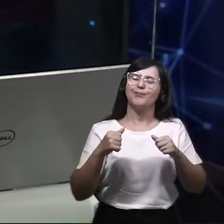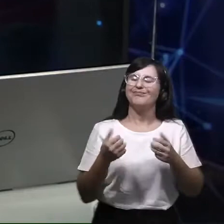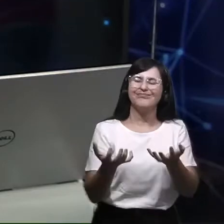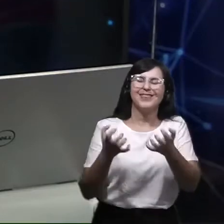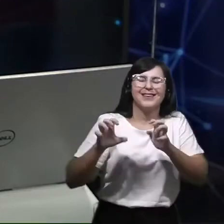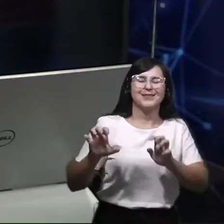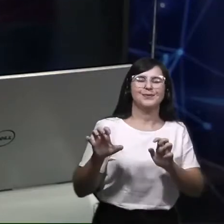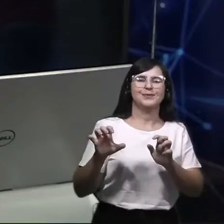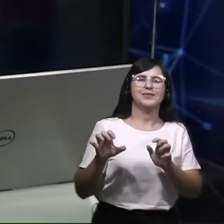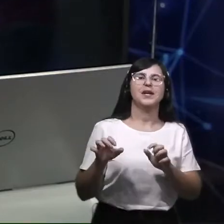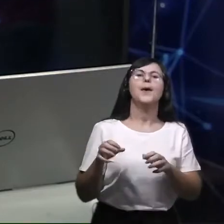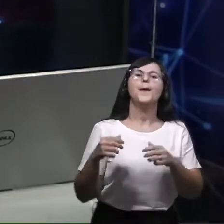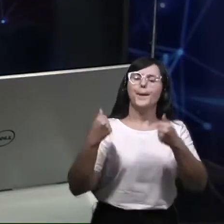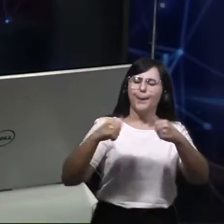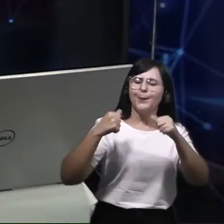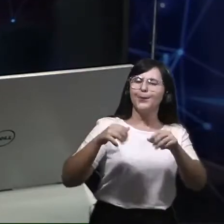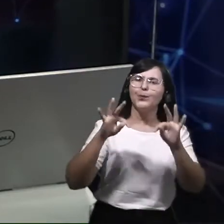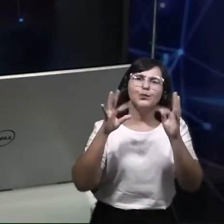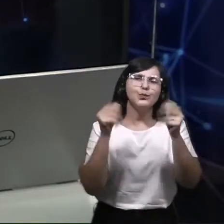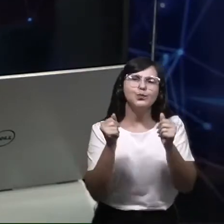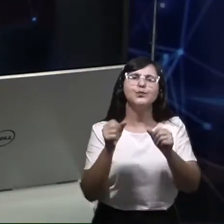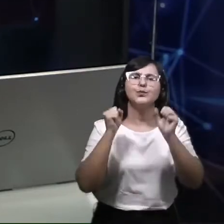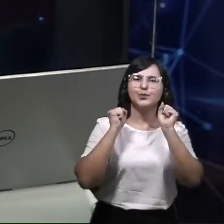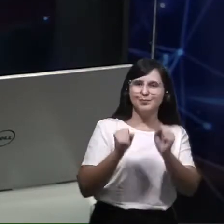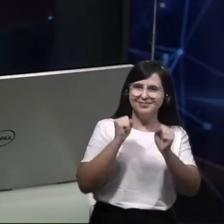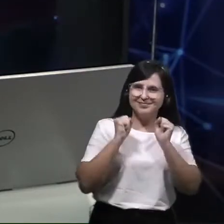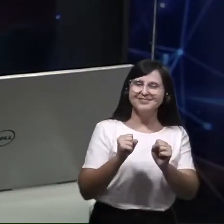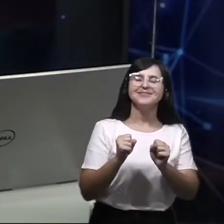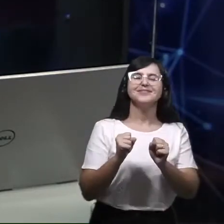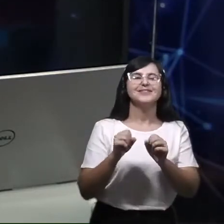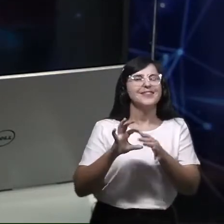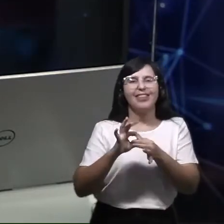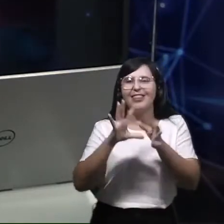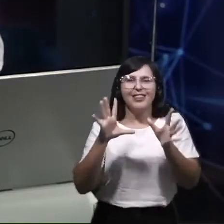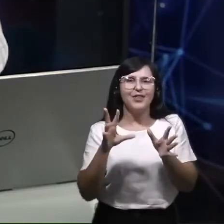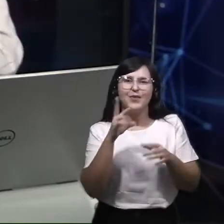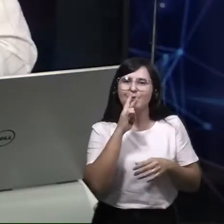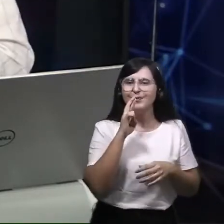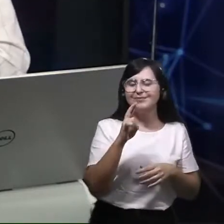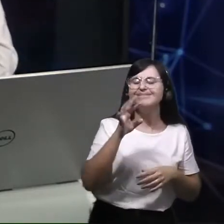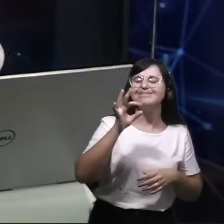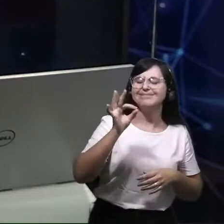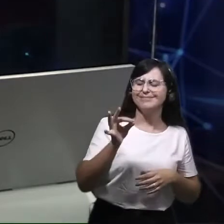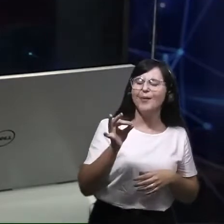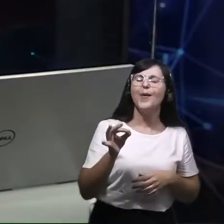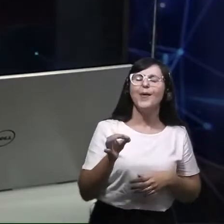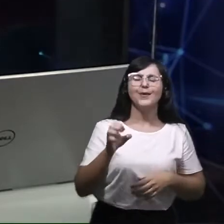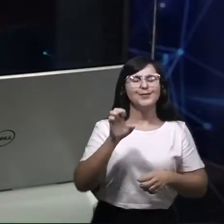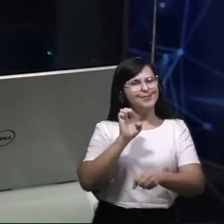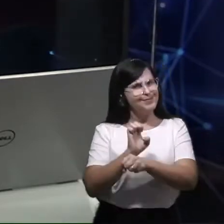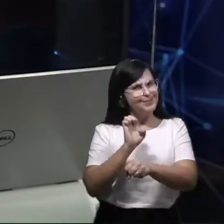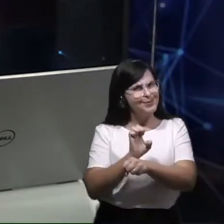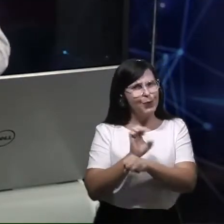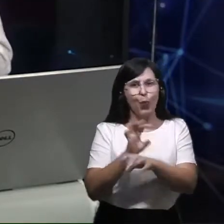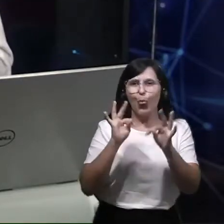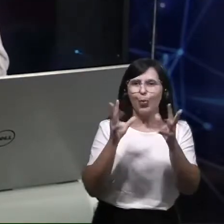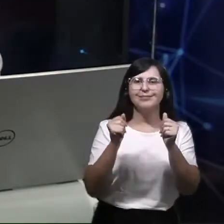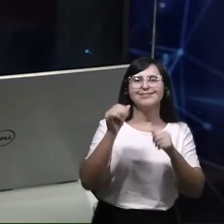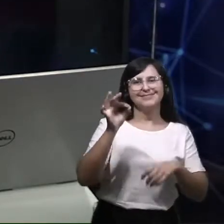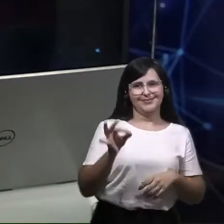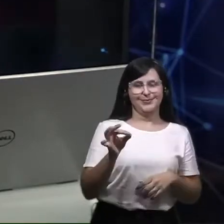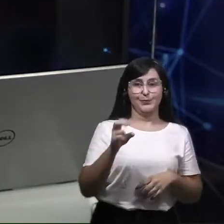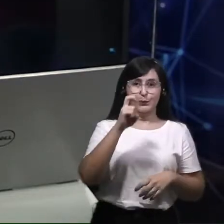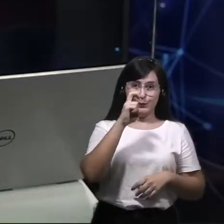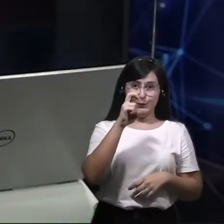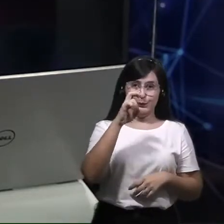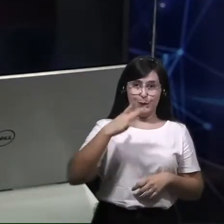Esse é um debate que tende a não ter nenhum direito de resposta, nenhum problema, nenhum questionamento, assim a gente espera que aconteça. Bom, os